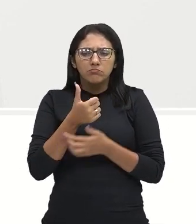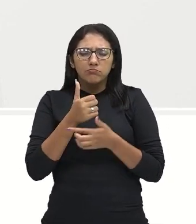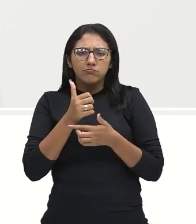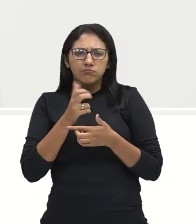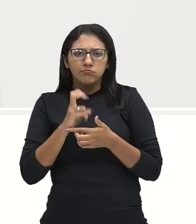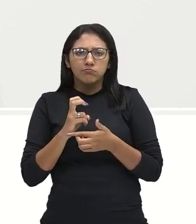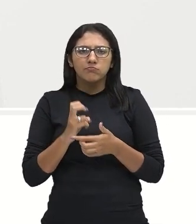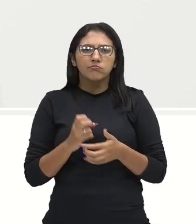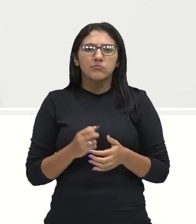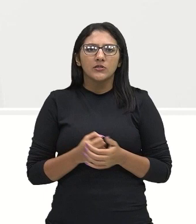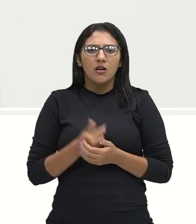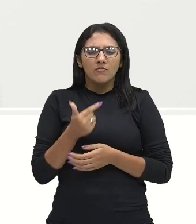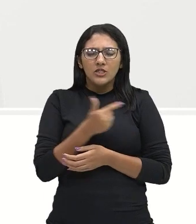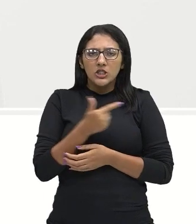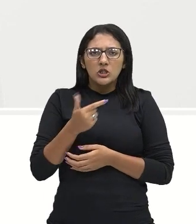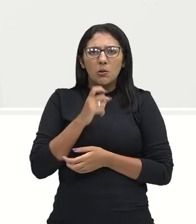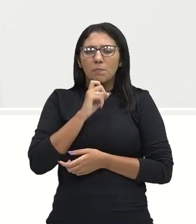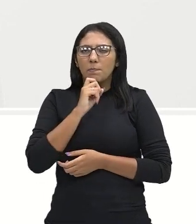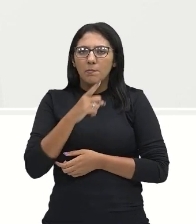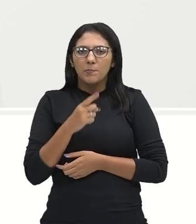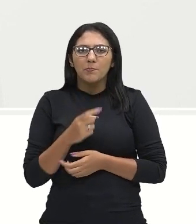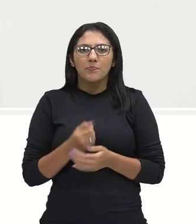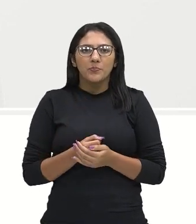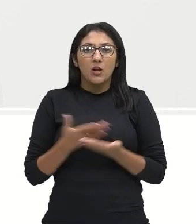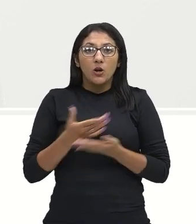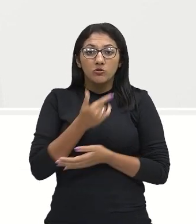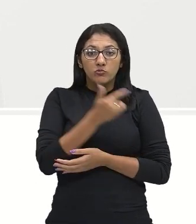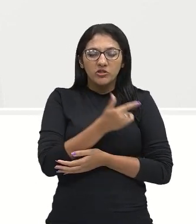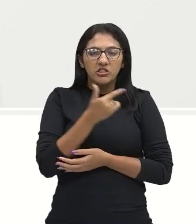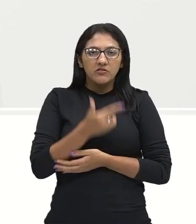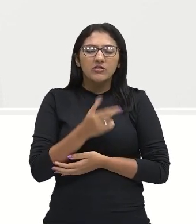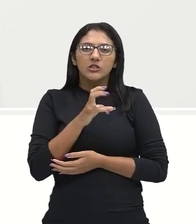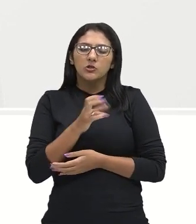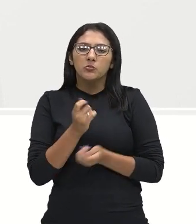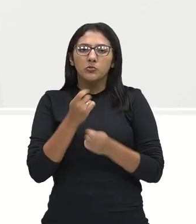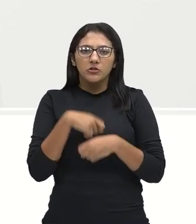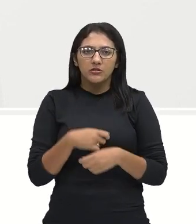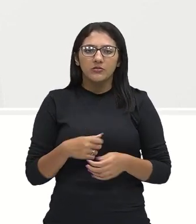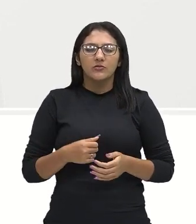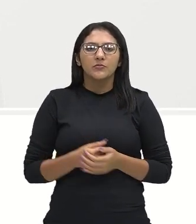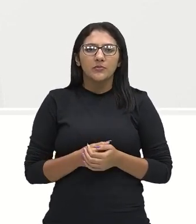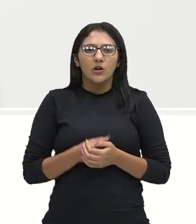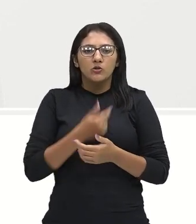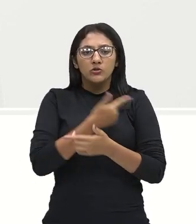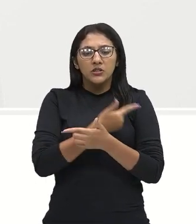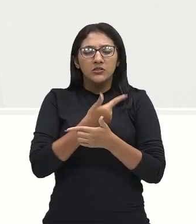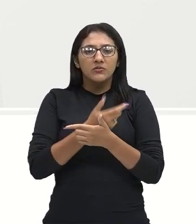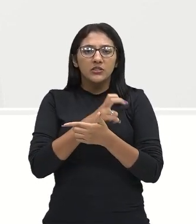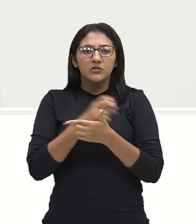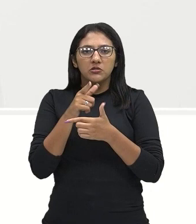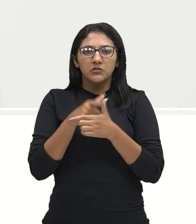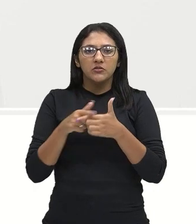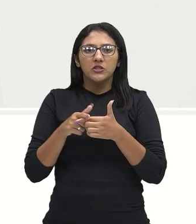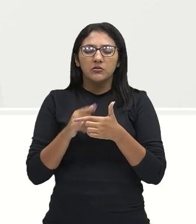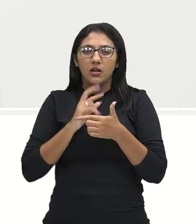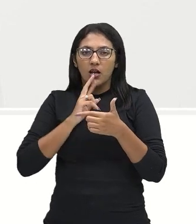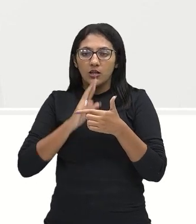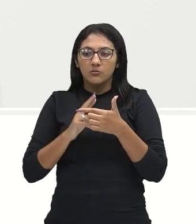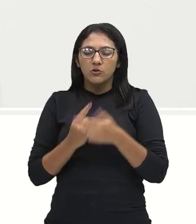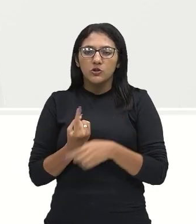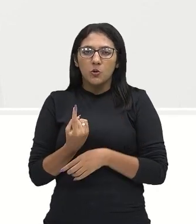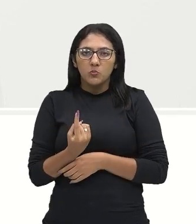150, 22 também não dá, mas 225 dá. Pegando todos os números, 225 para 150, vamos obter